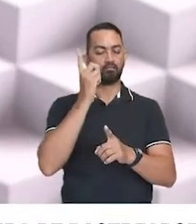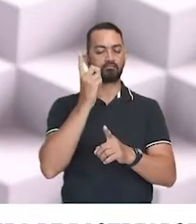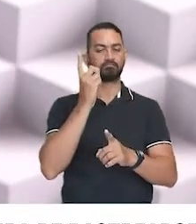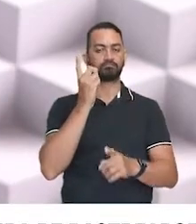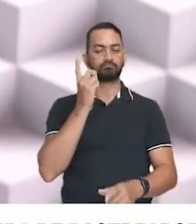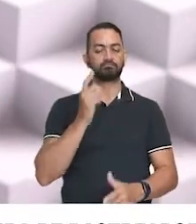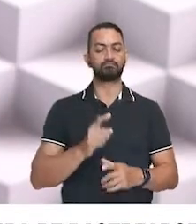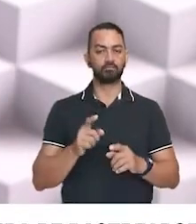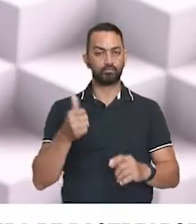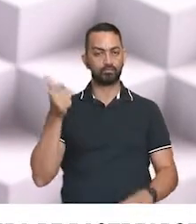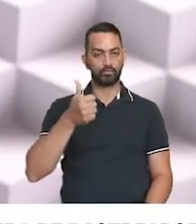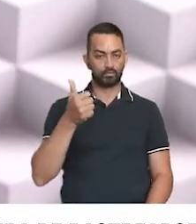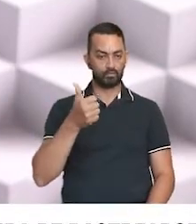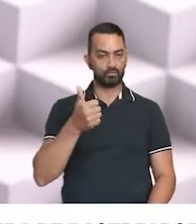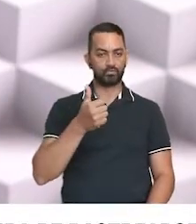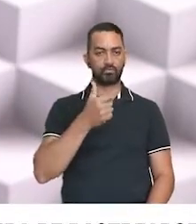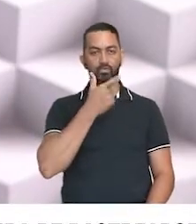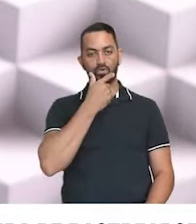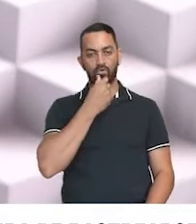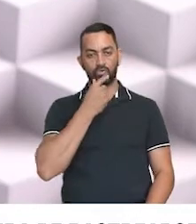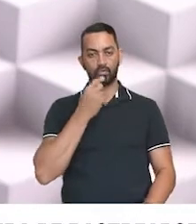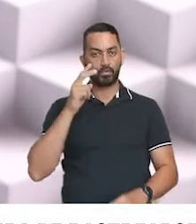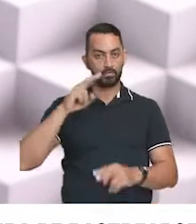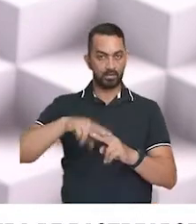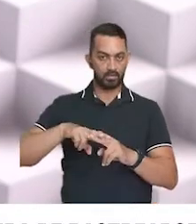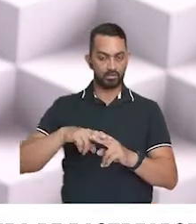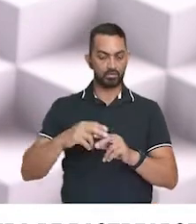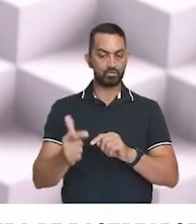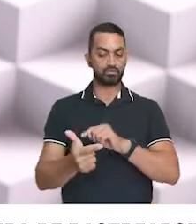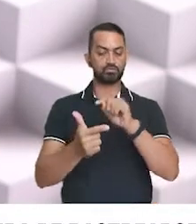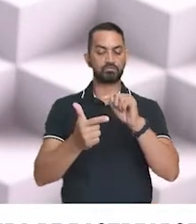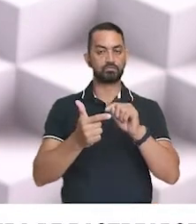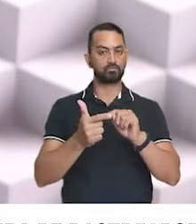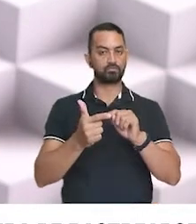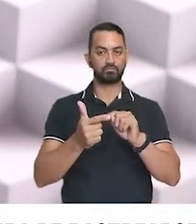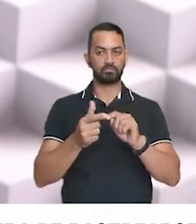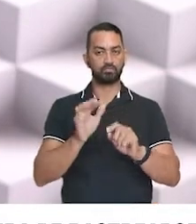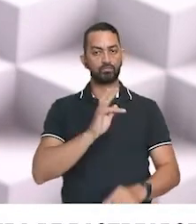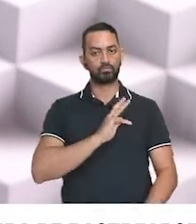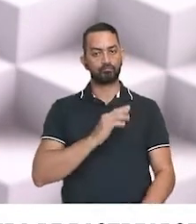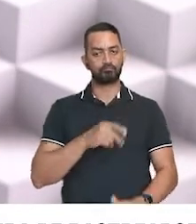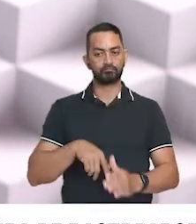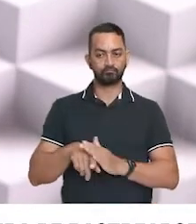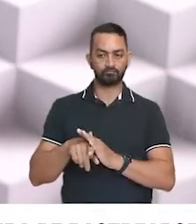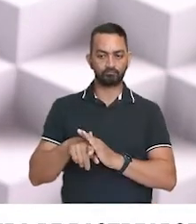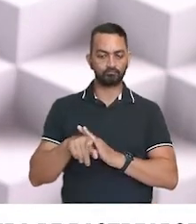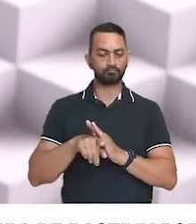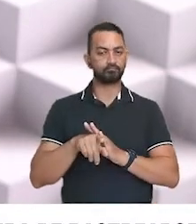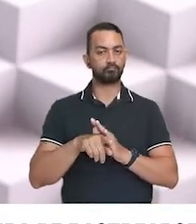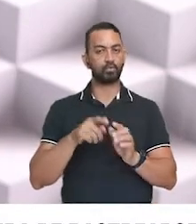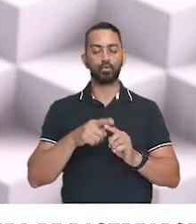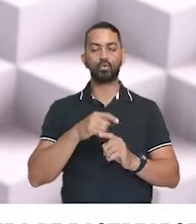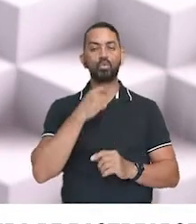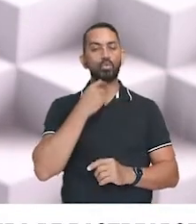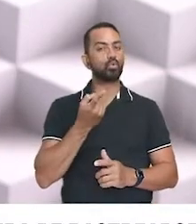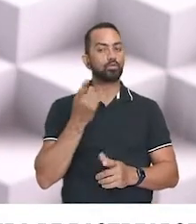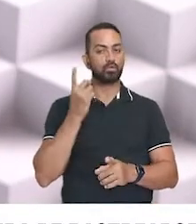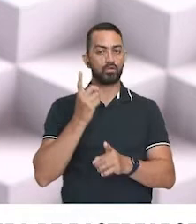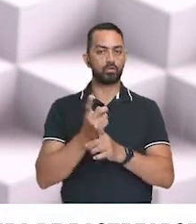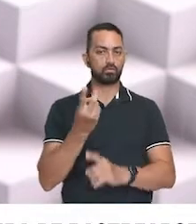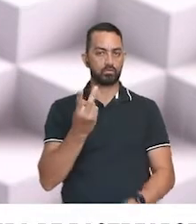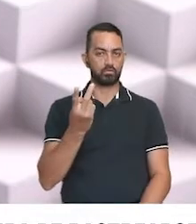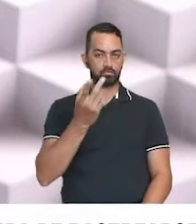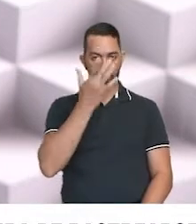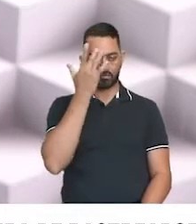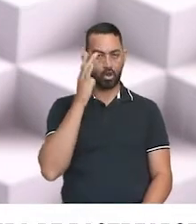isso Acabou ajudando a recuperar nos dois casos No primeiro caso os ladrões foram presos nesse segundo caso a polícia segue fazendo as investigações